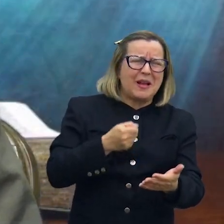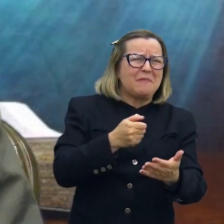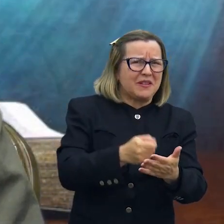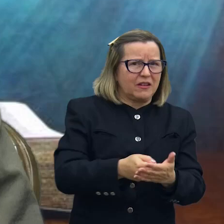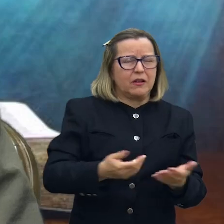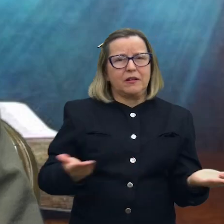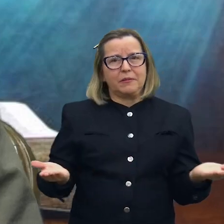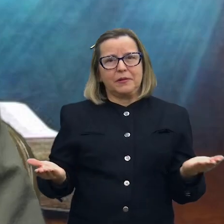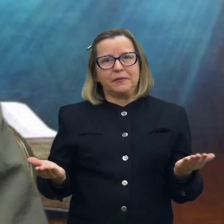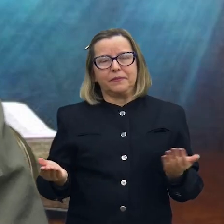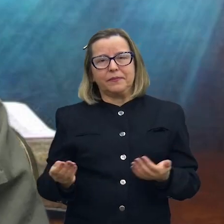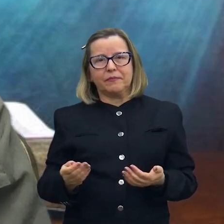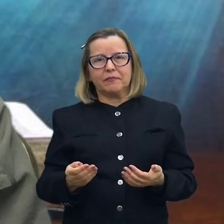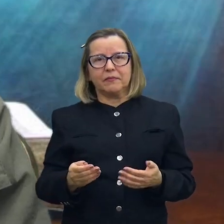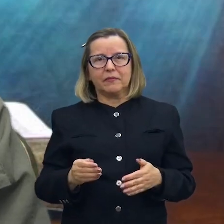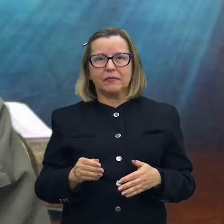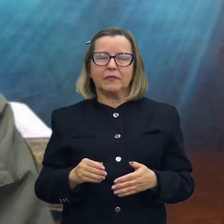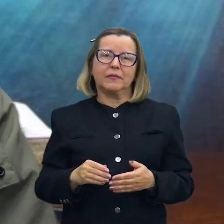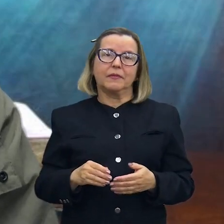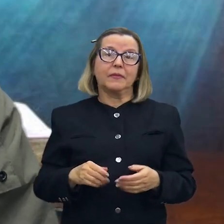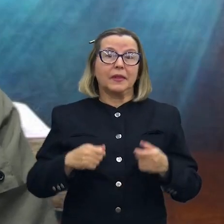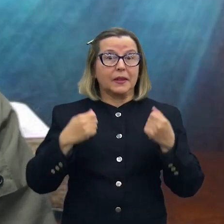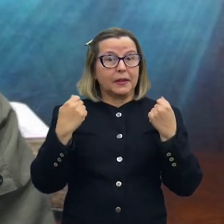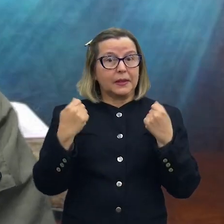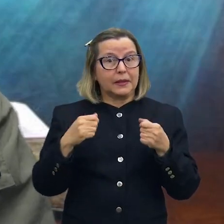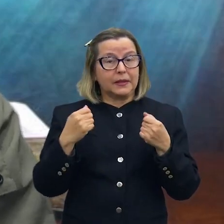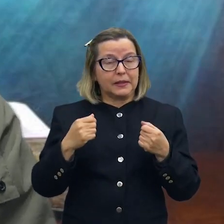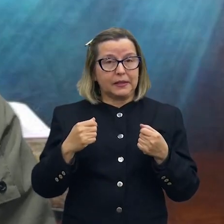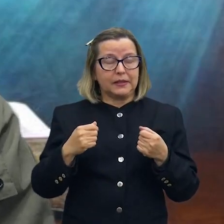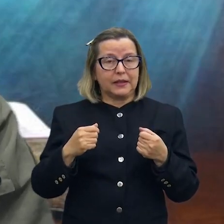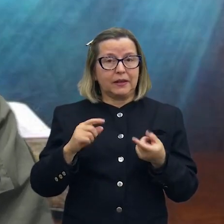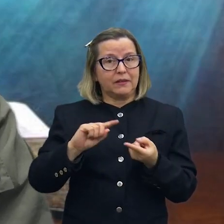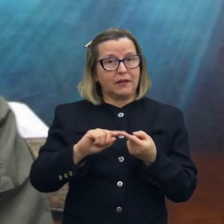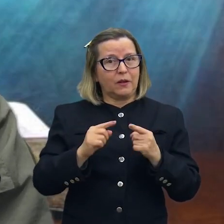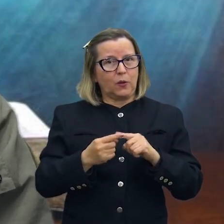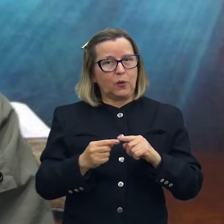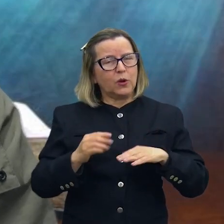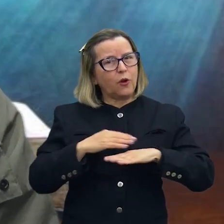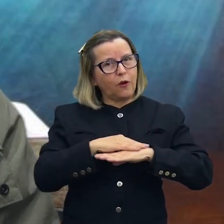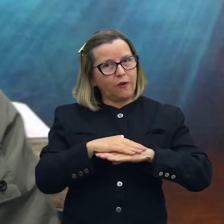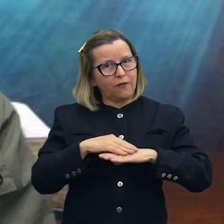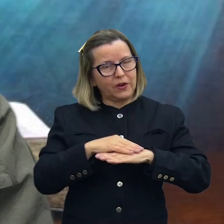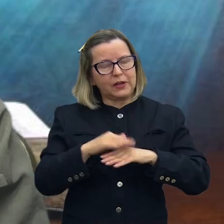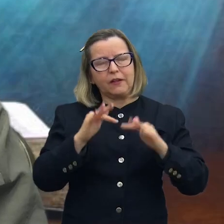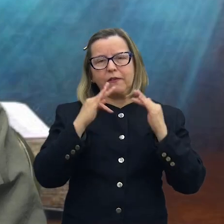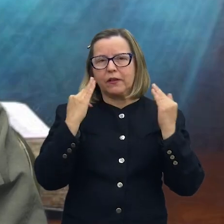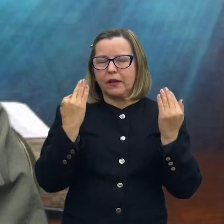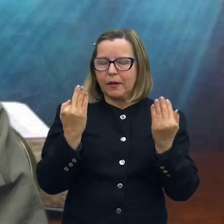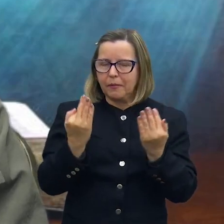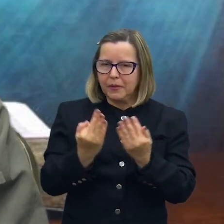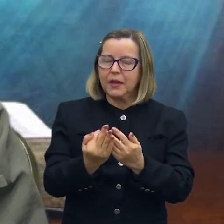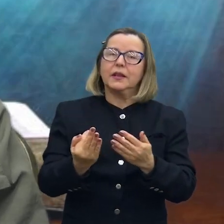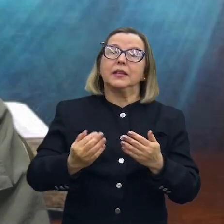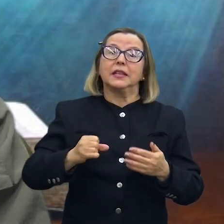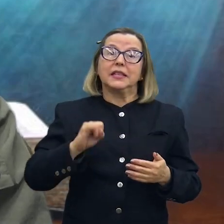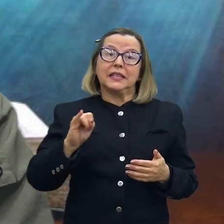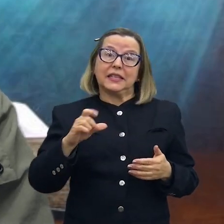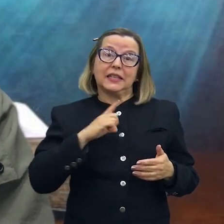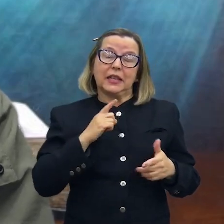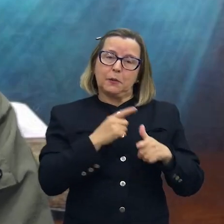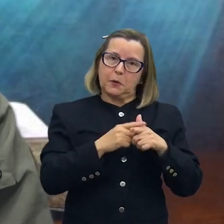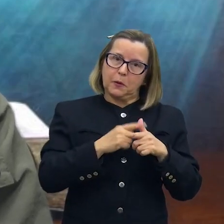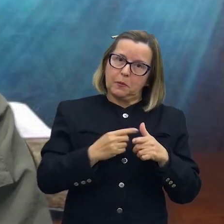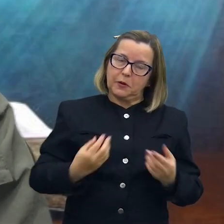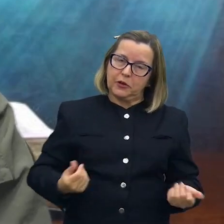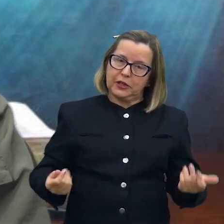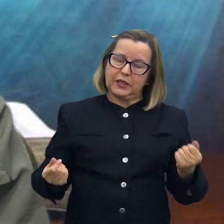tem que demorar um tempo para falar. Mas é necessário haver acordo, conversar em família sobre isto. Os filhos, quando eles